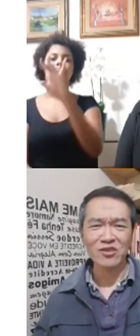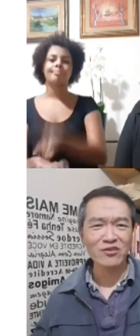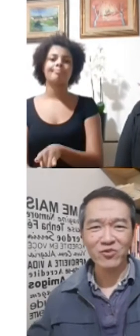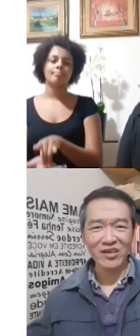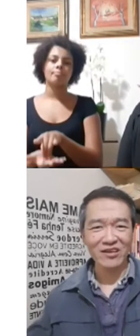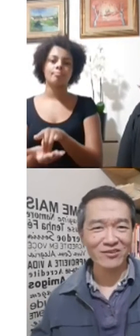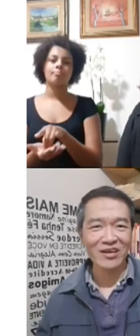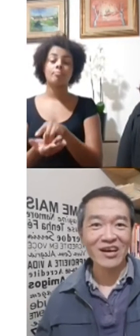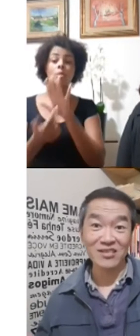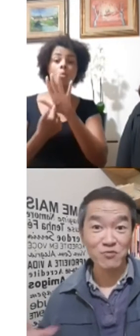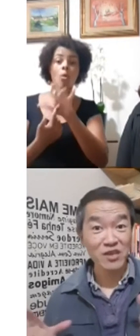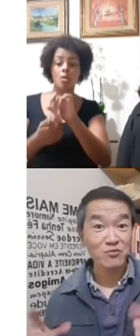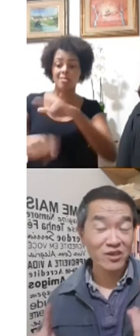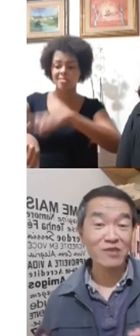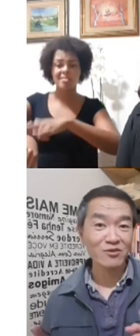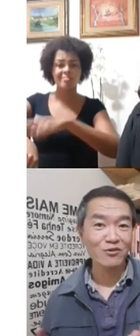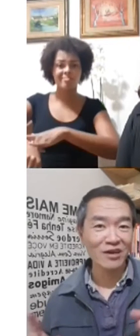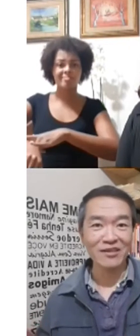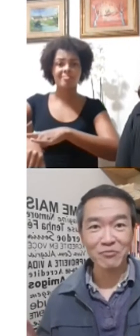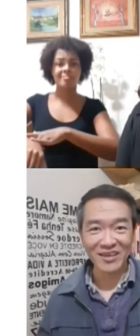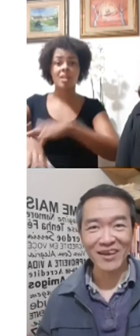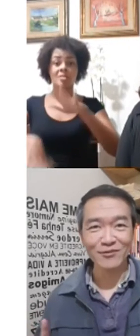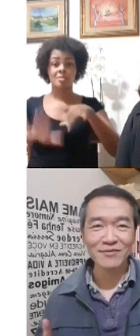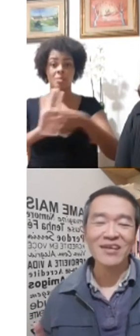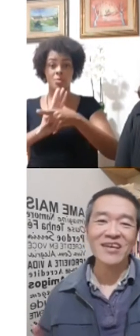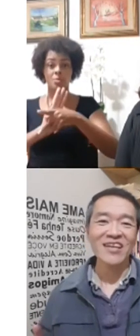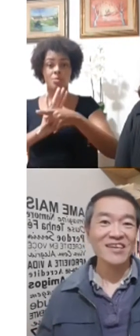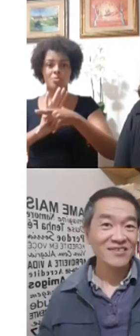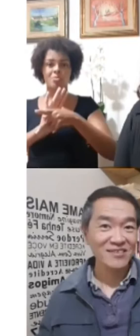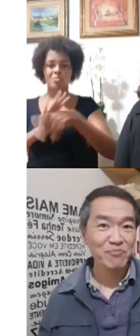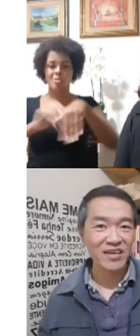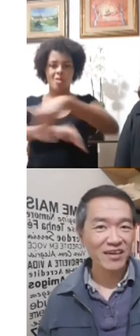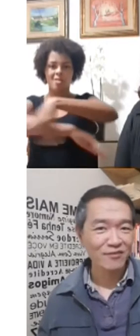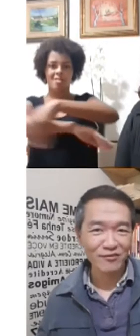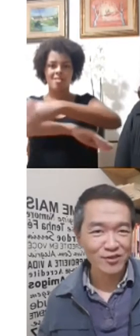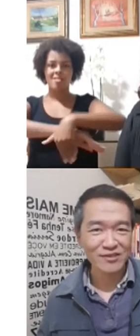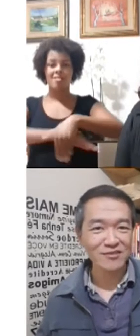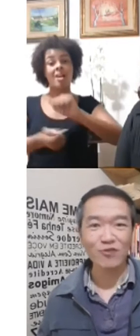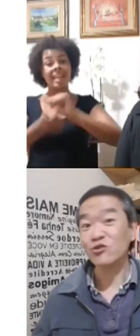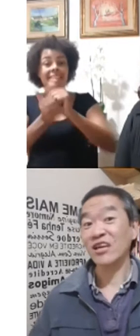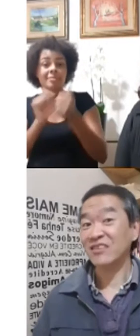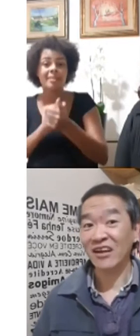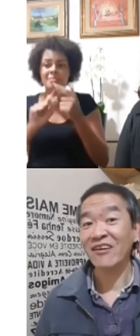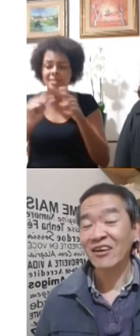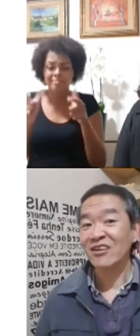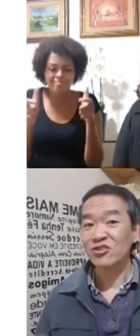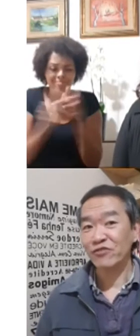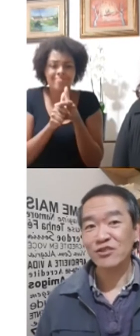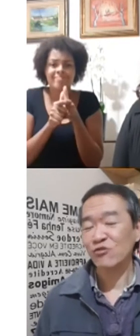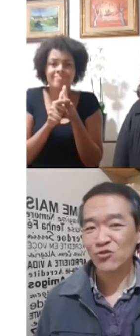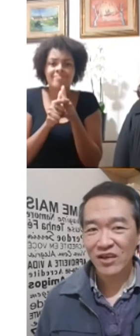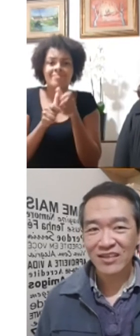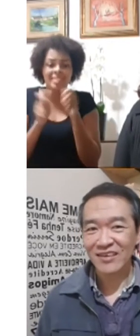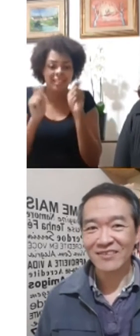Eu mostro ali que o banheiro, às vezes mesmo o químico adaptado, ele às vezes é pequeno, que você só consegue entrar